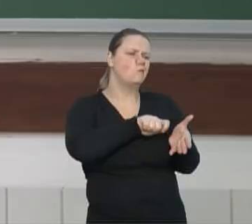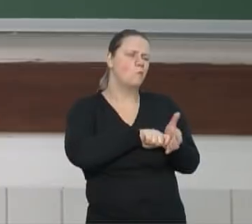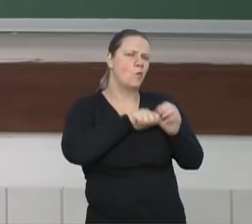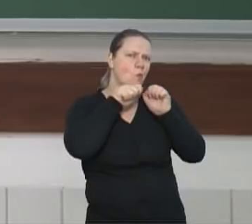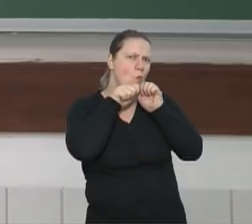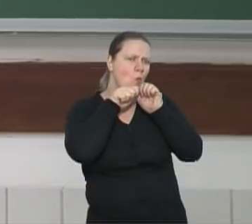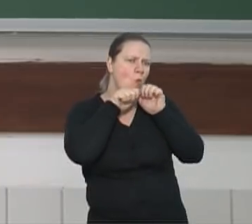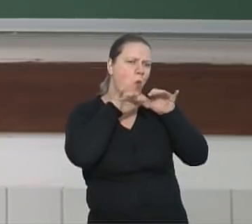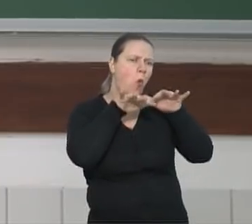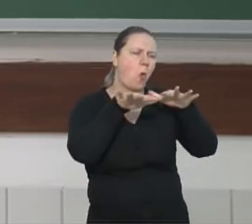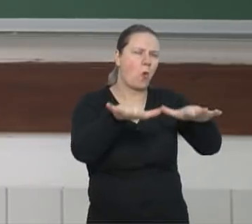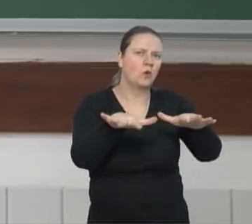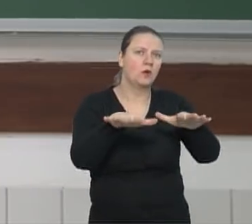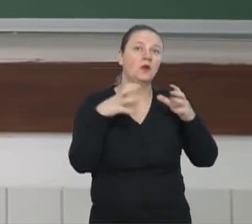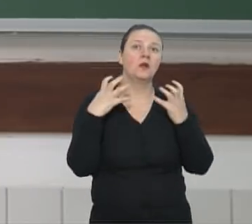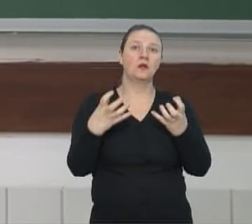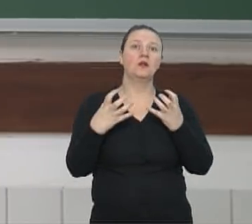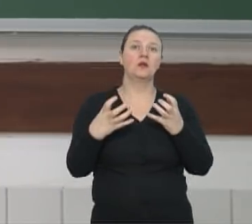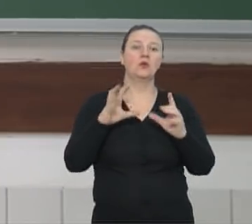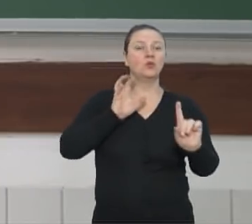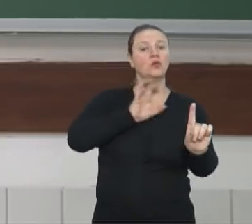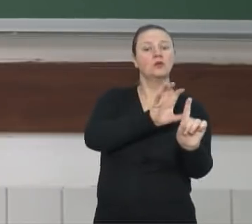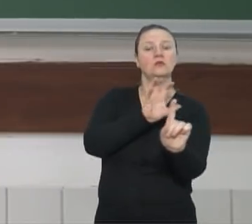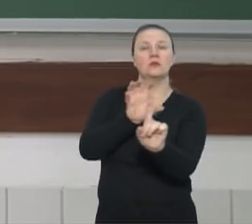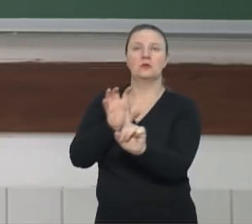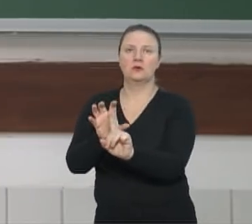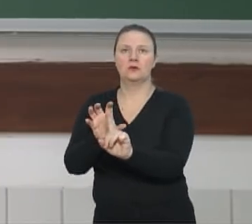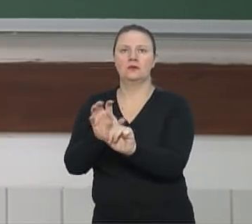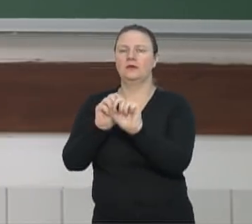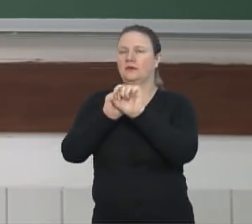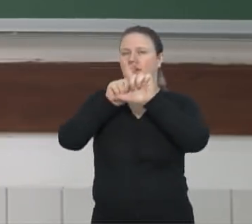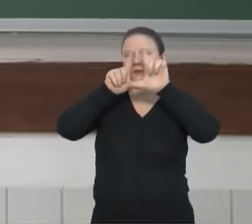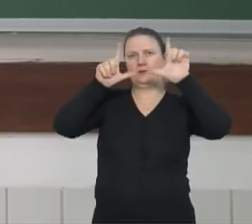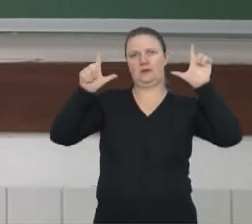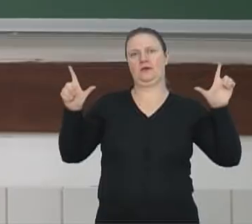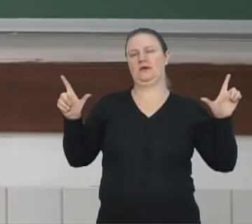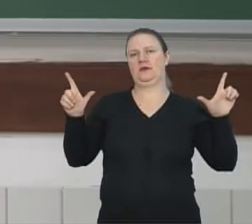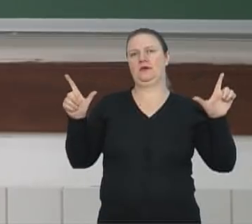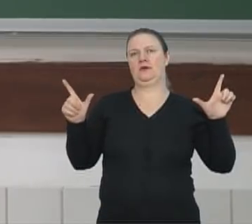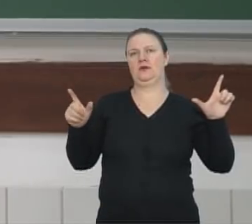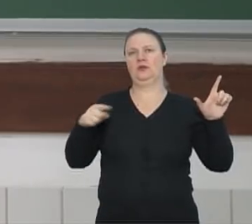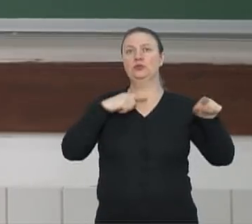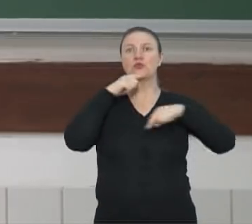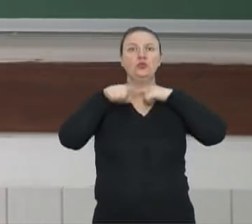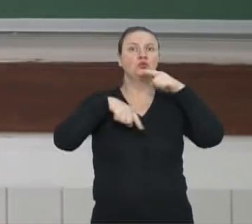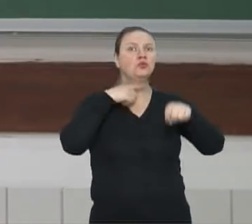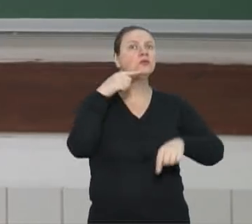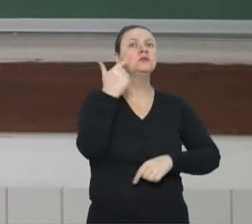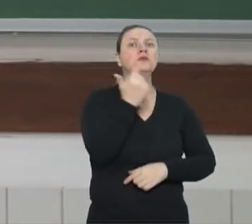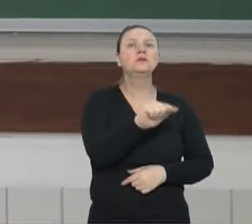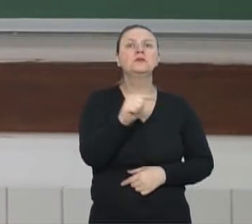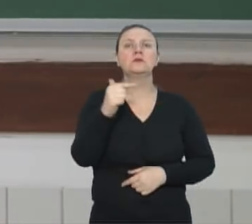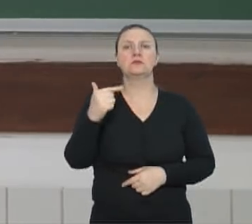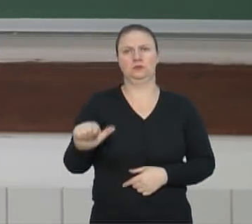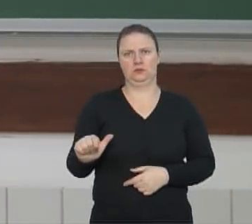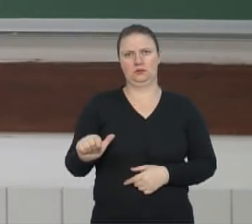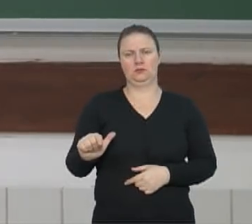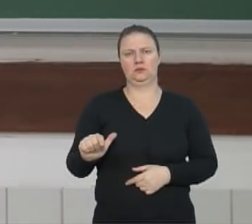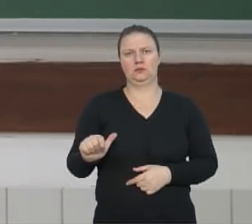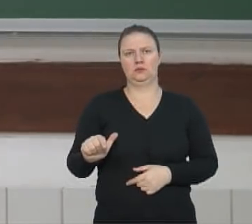alguém? Então, sem dúvida nenhuma, não dá para deixar dúvida ali. No caso de